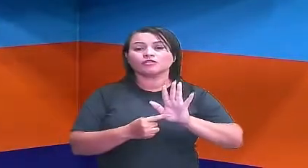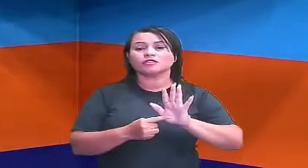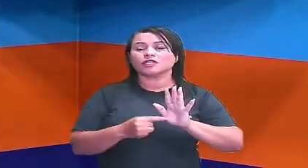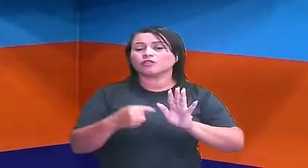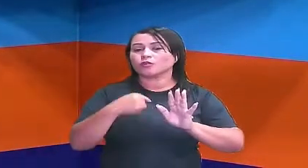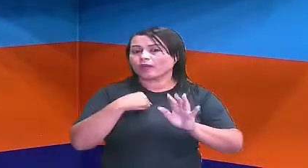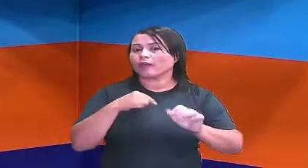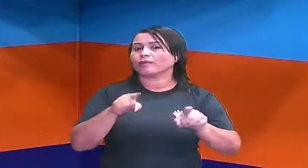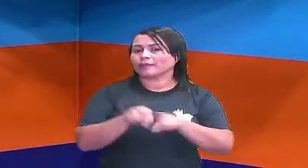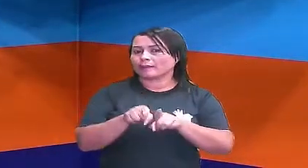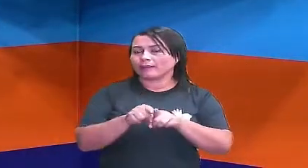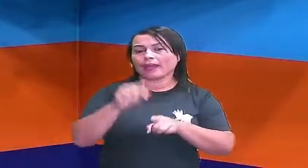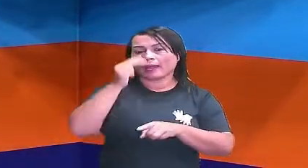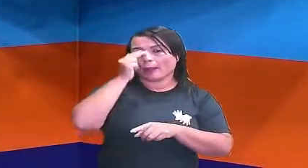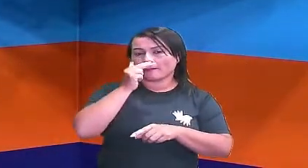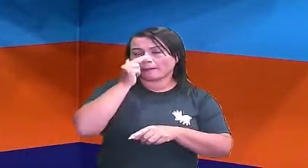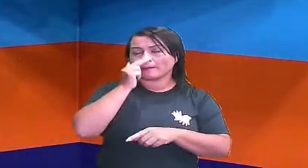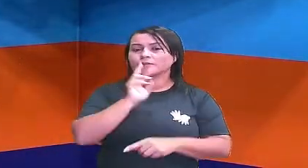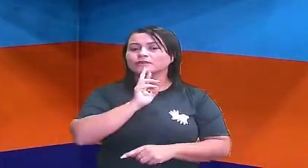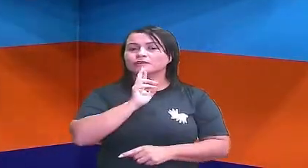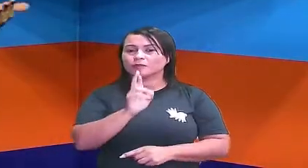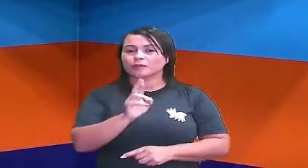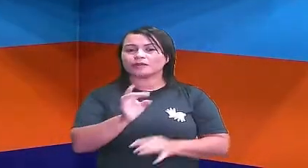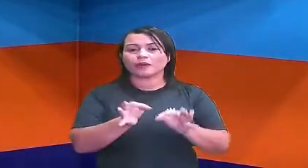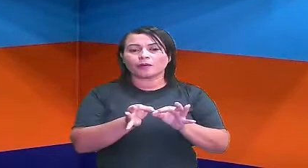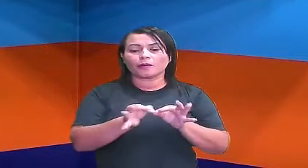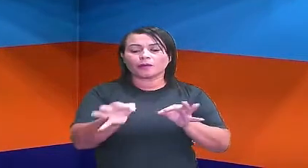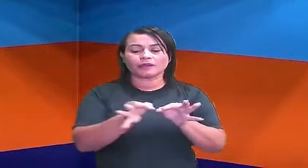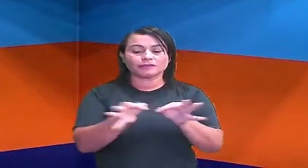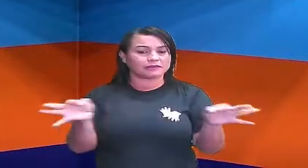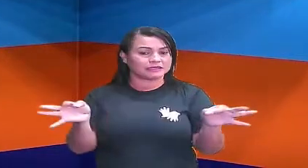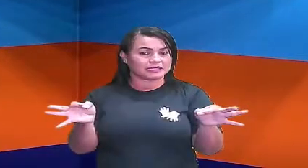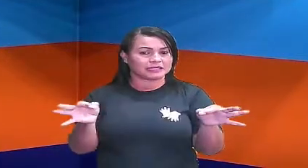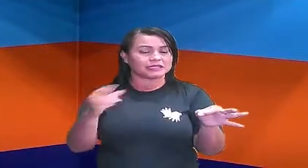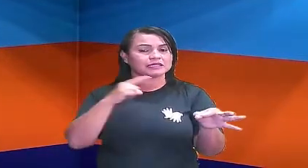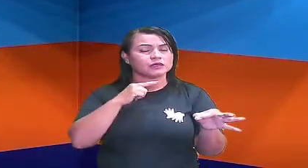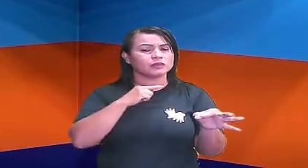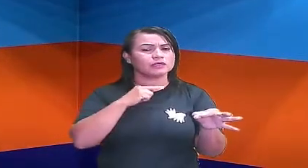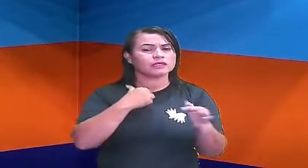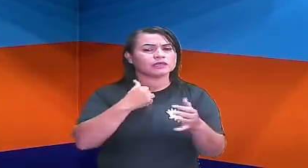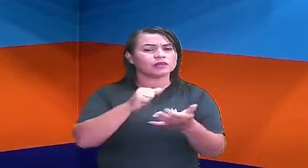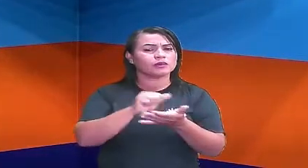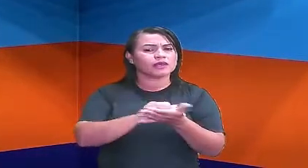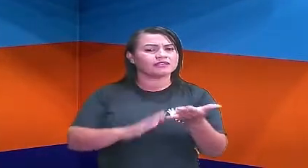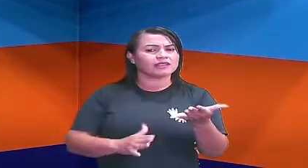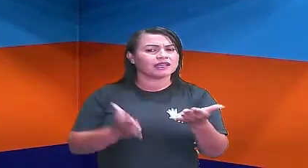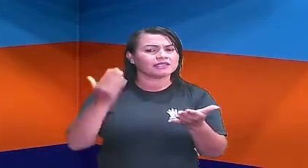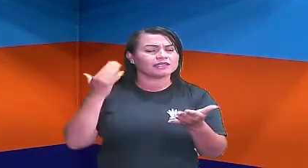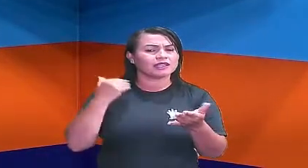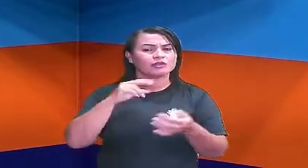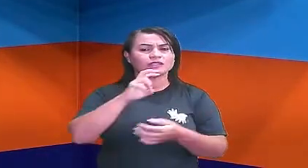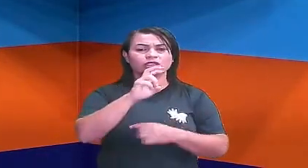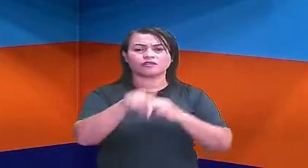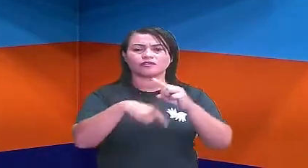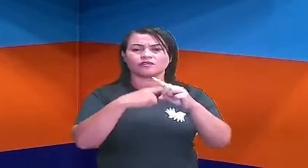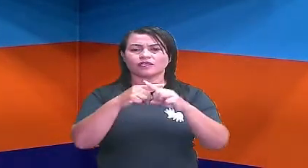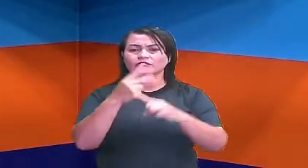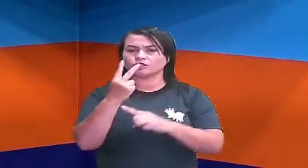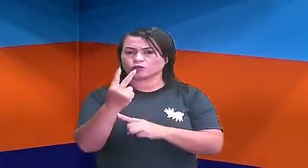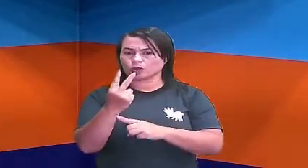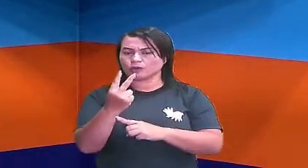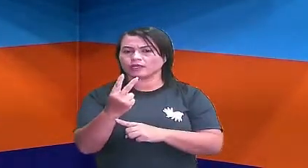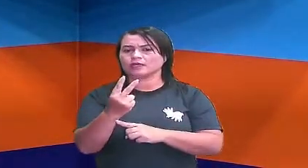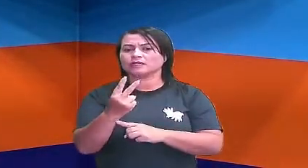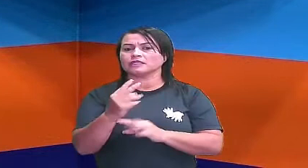eu faço a mesma coisa com as medidas. Se lá eu tinha no exercício anterior 5 vezes 2 e todos os